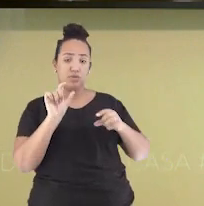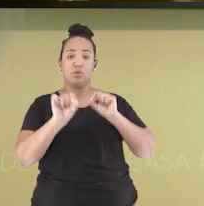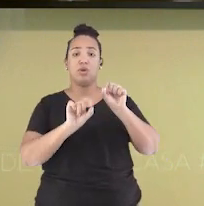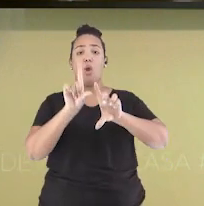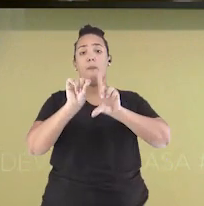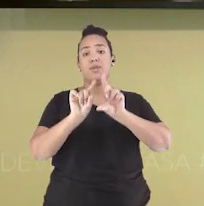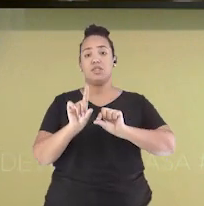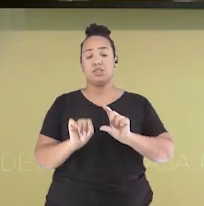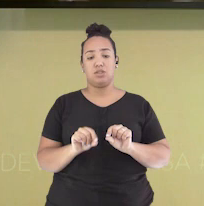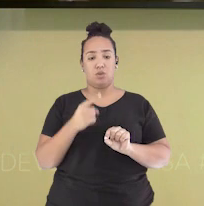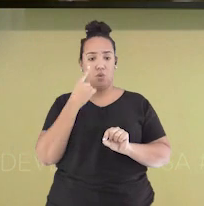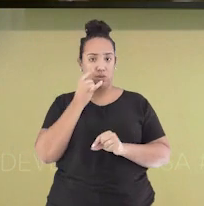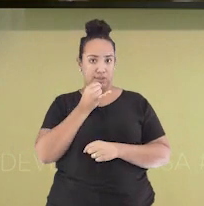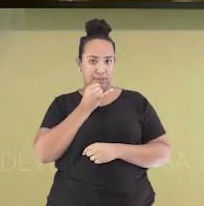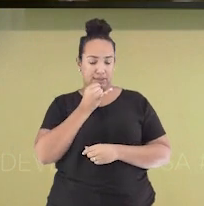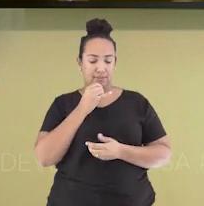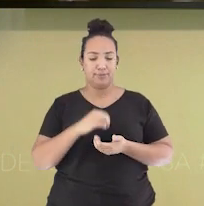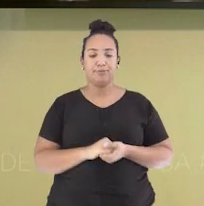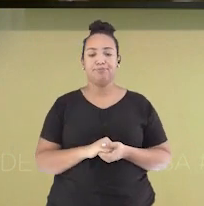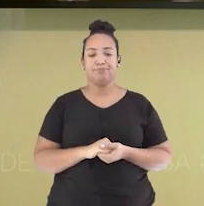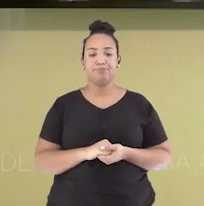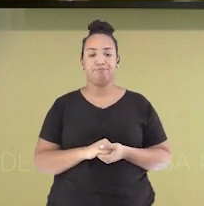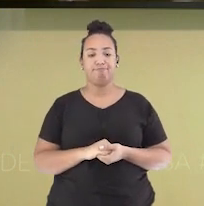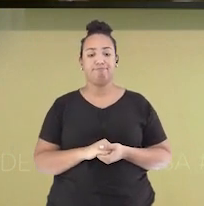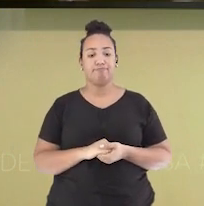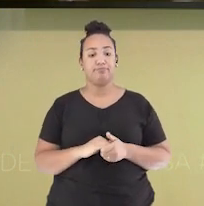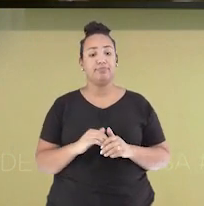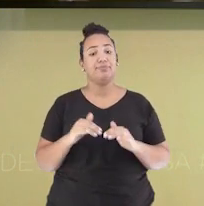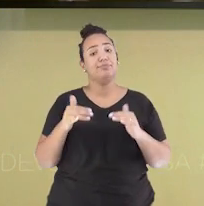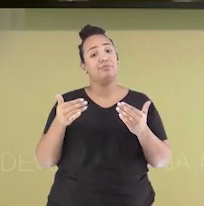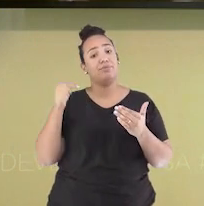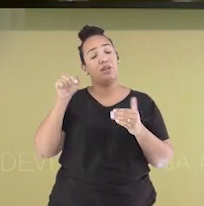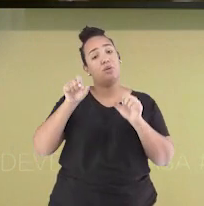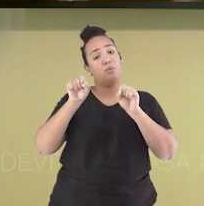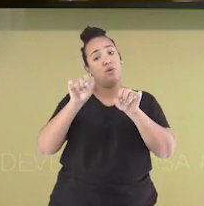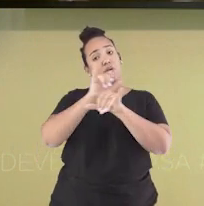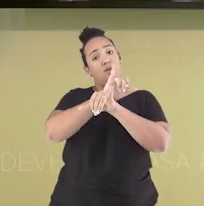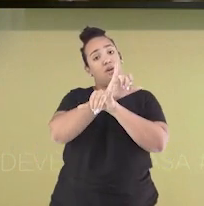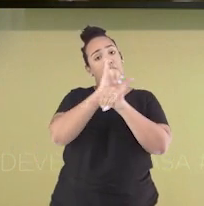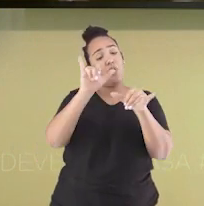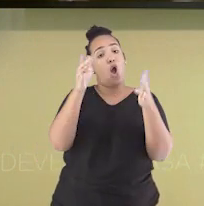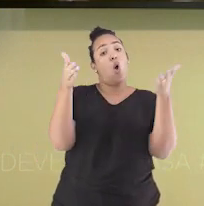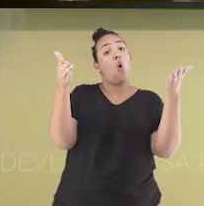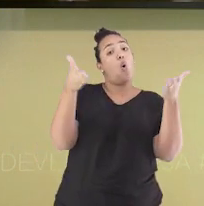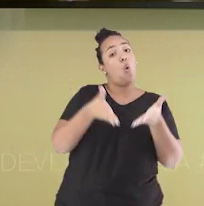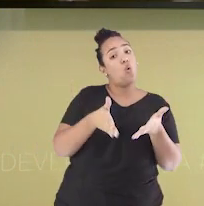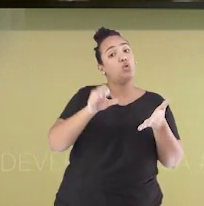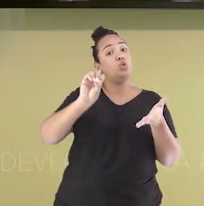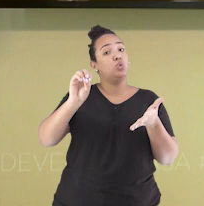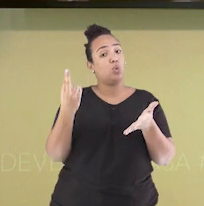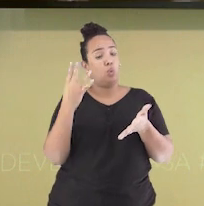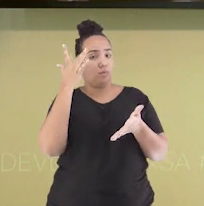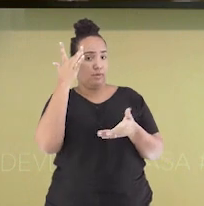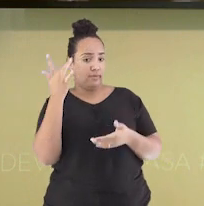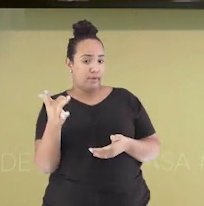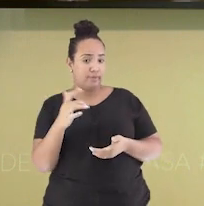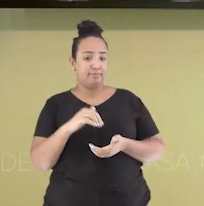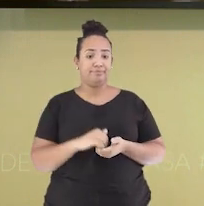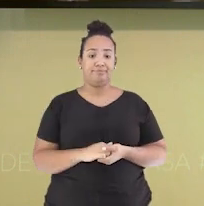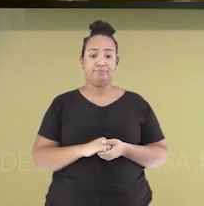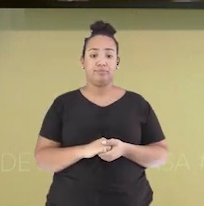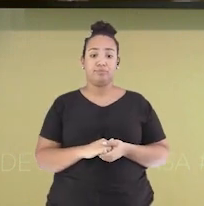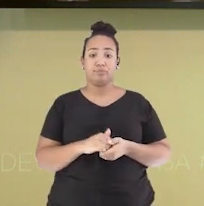opções, escolhas. Olhem esses exemplos. Talvez eles divulguem o resultado hoje ou amanhã. Ora estava